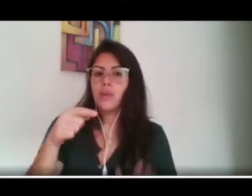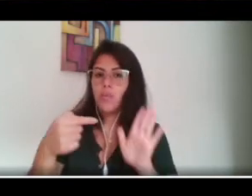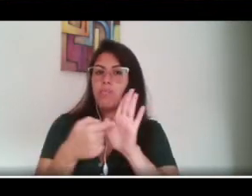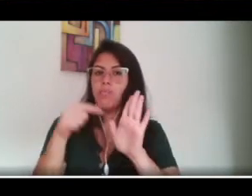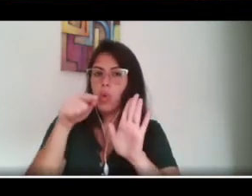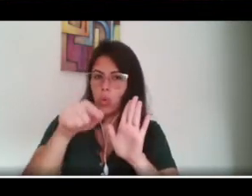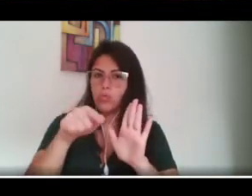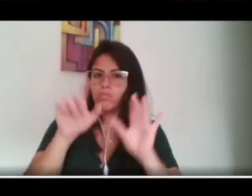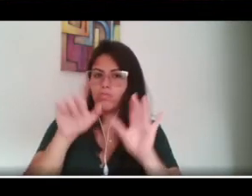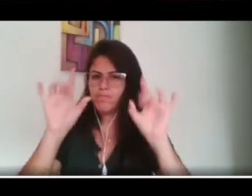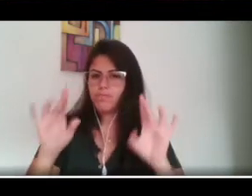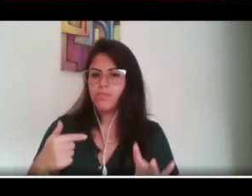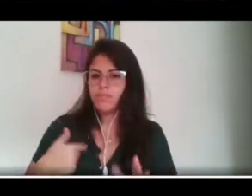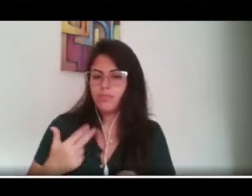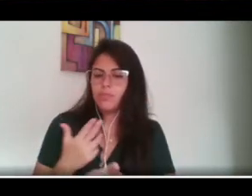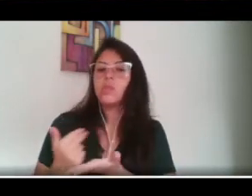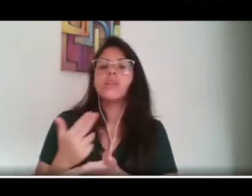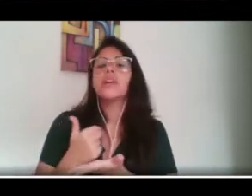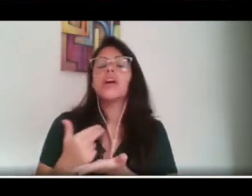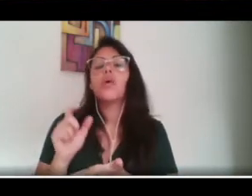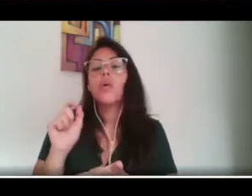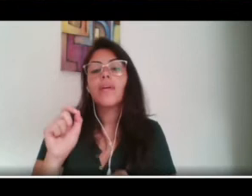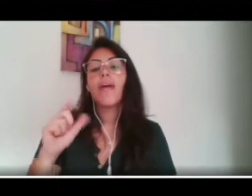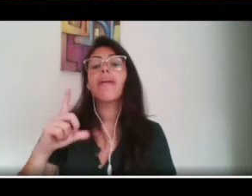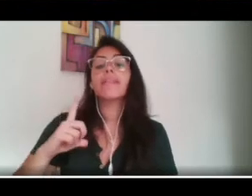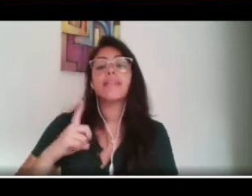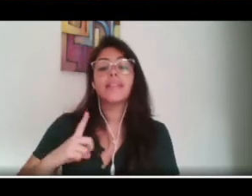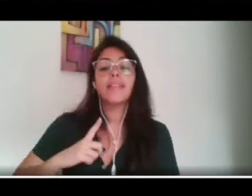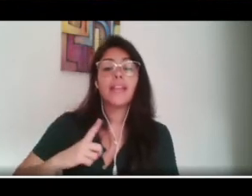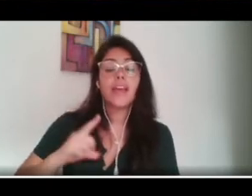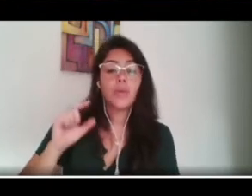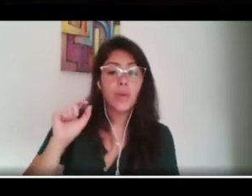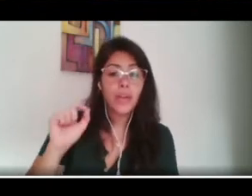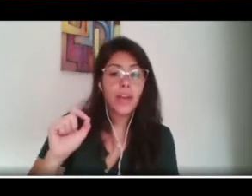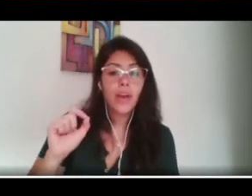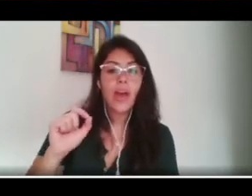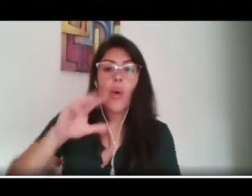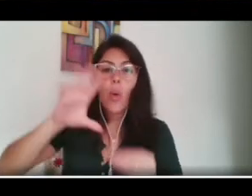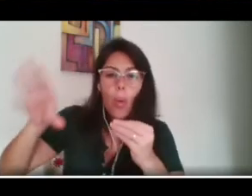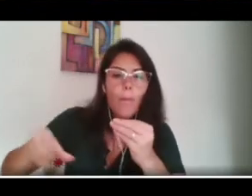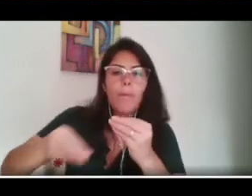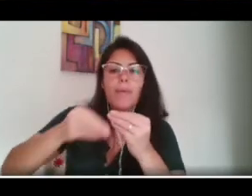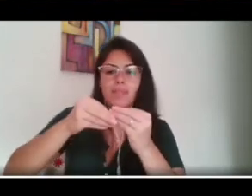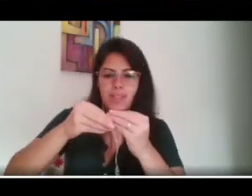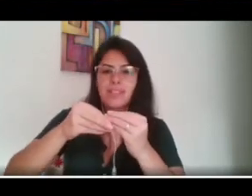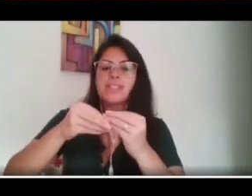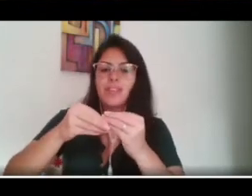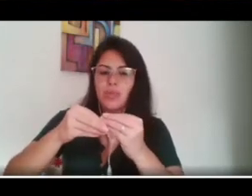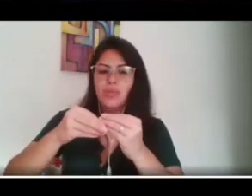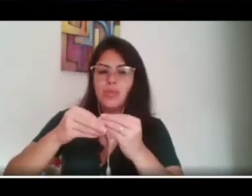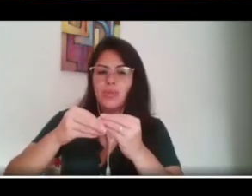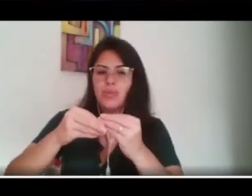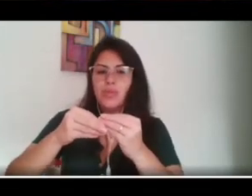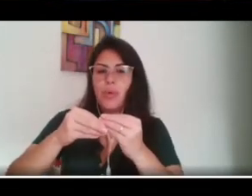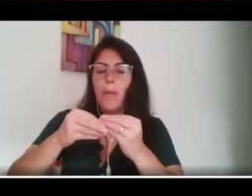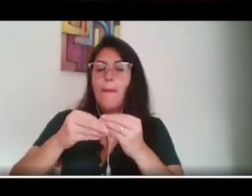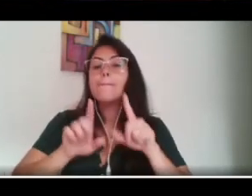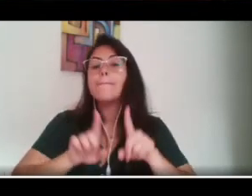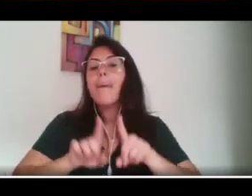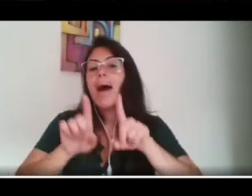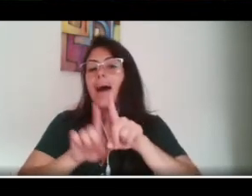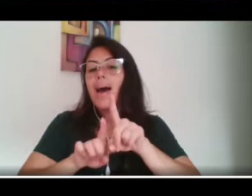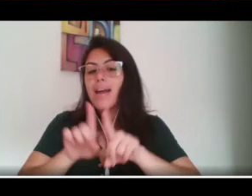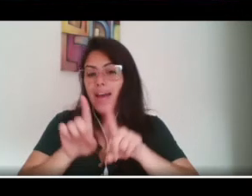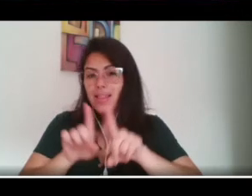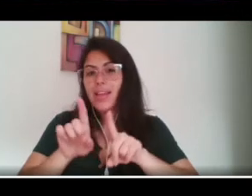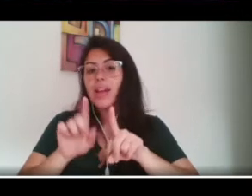você tem que a componente da aceleração paralela à velocidade está no sentido